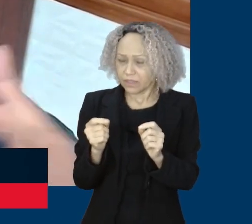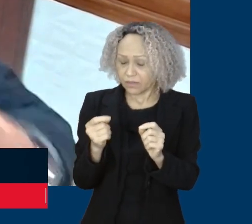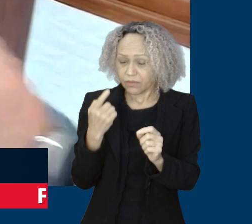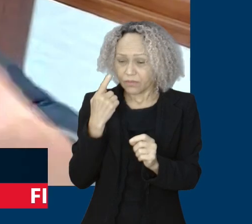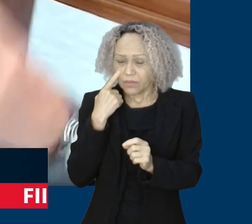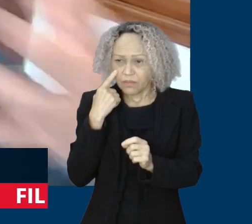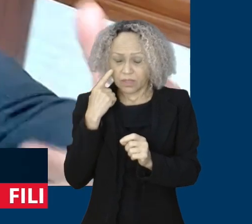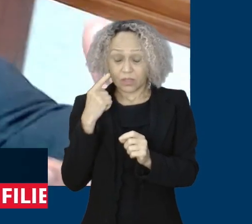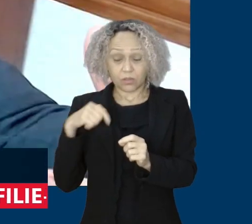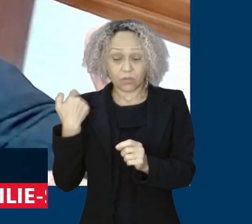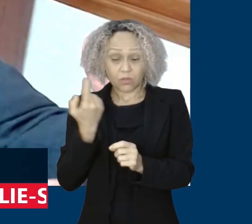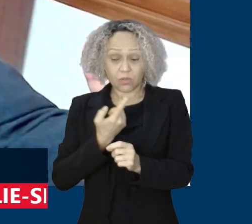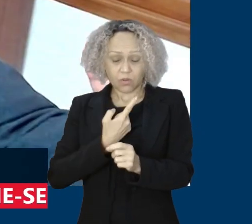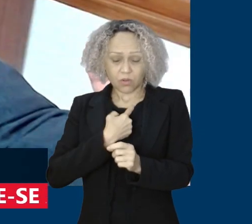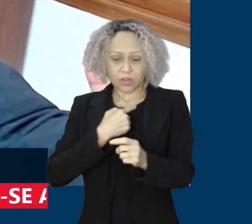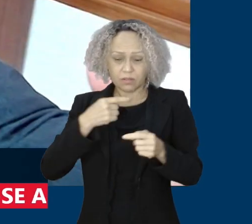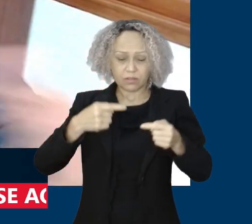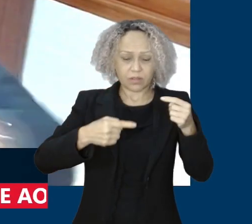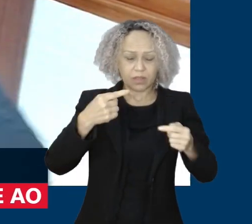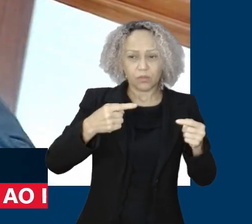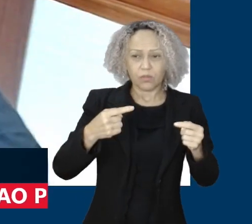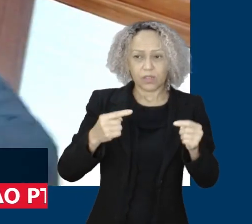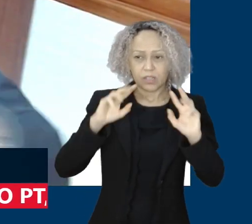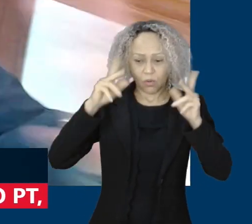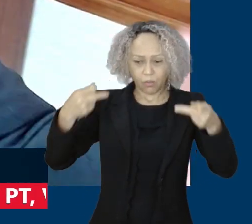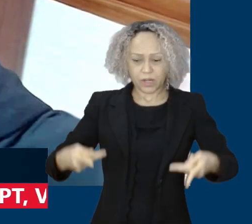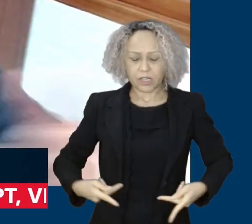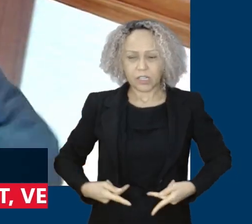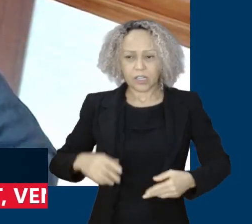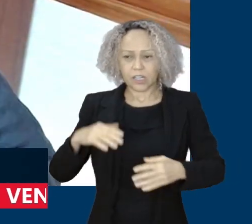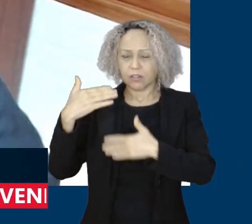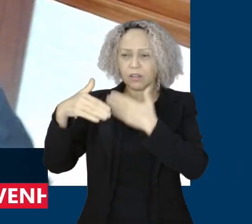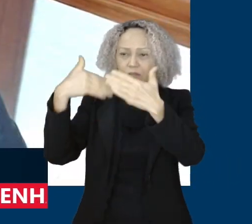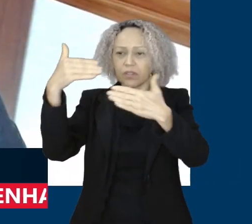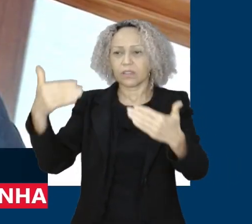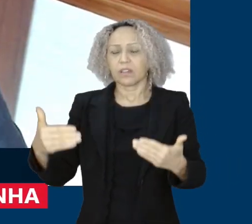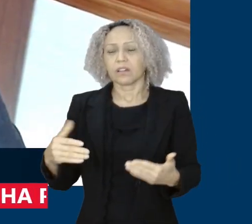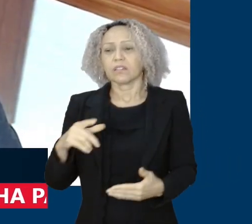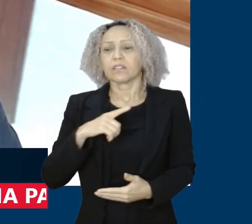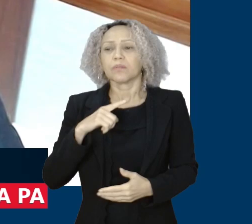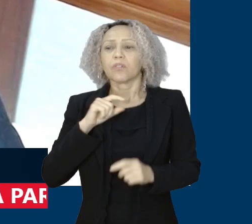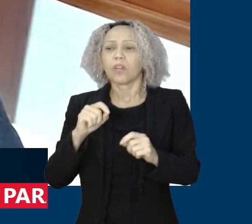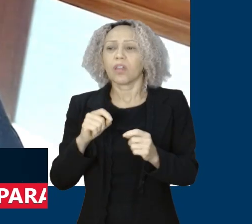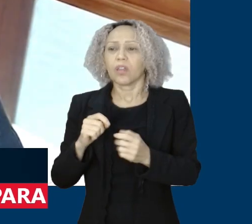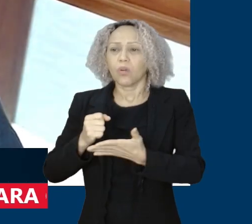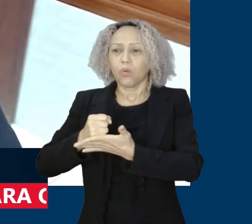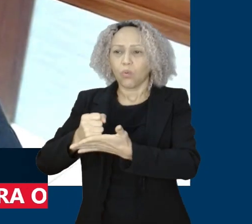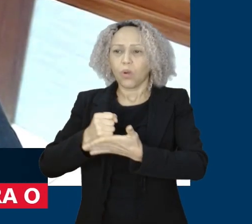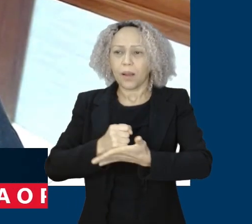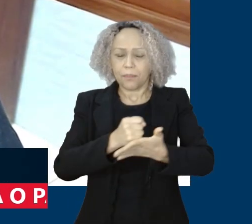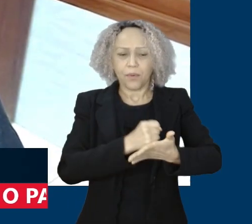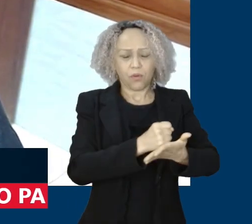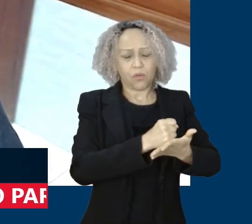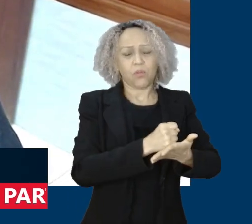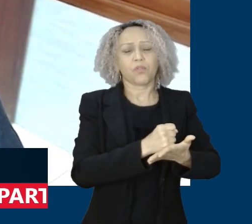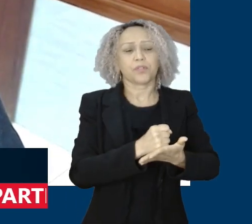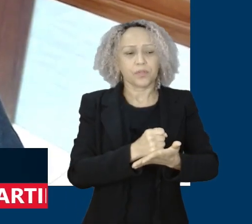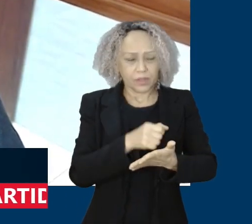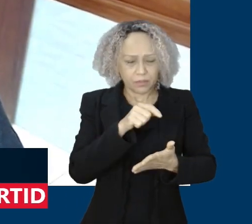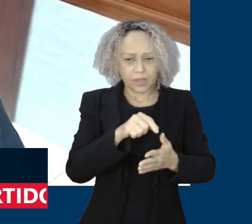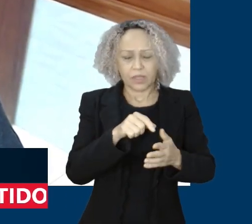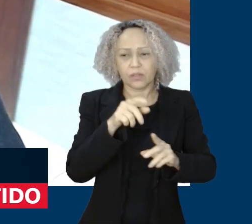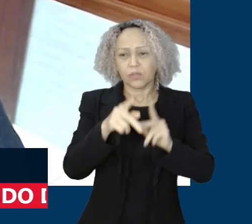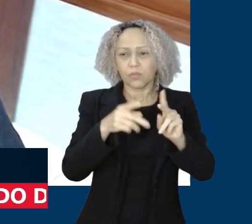você avançar nas políticas humanitárias, nós temos aí todo o avanço também na questão dos povos